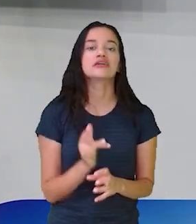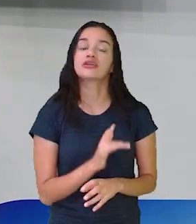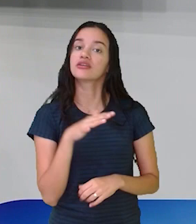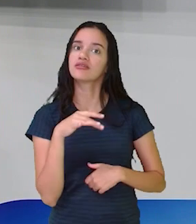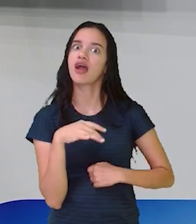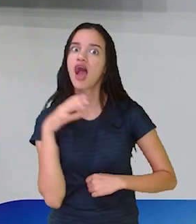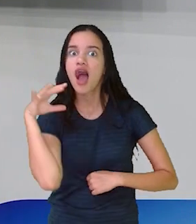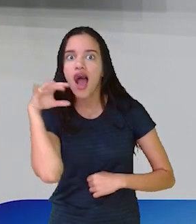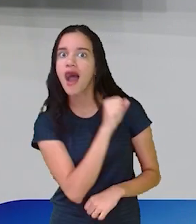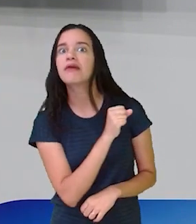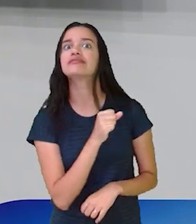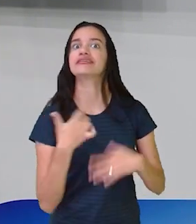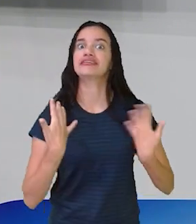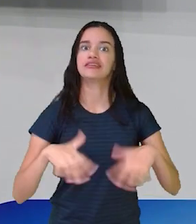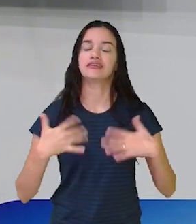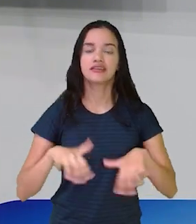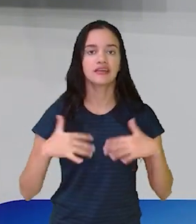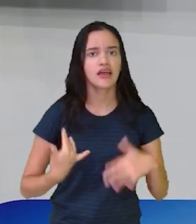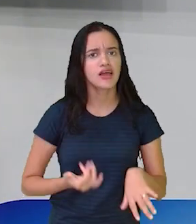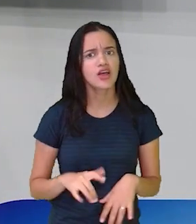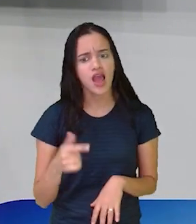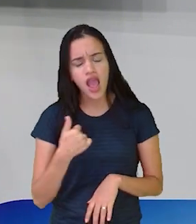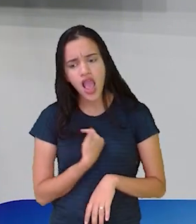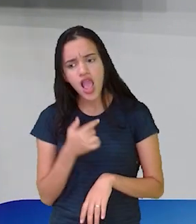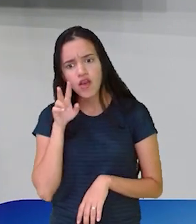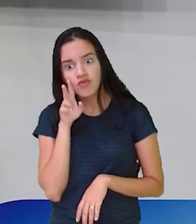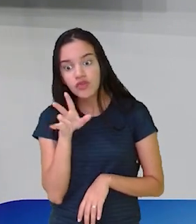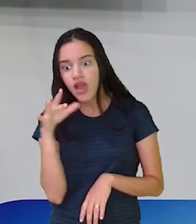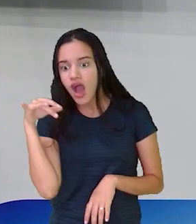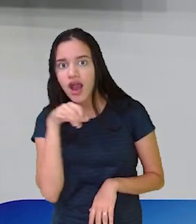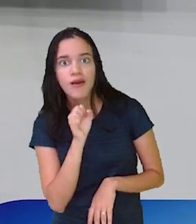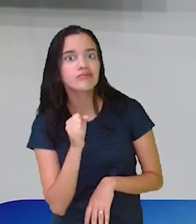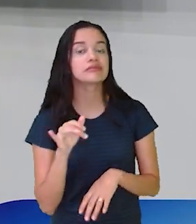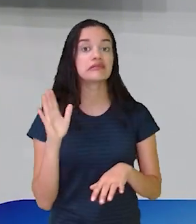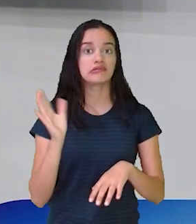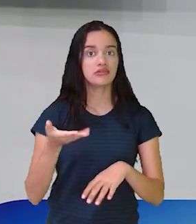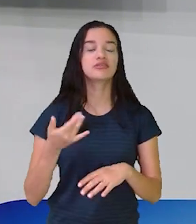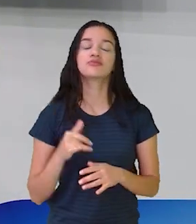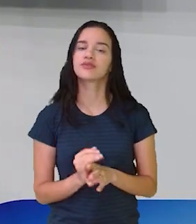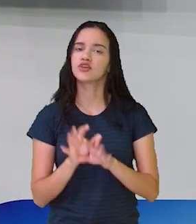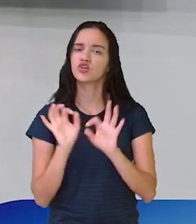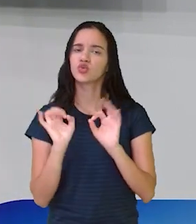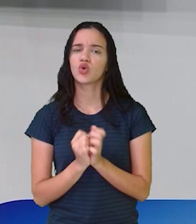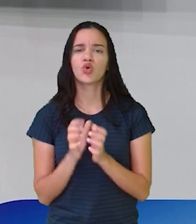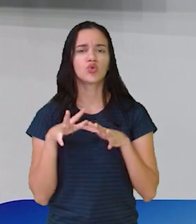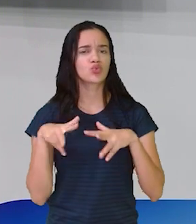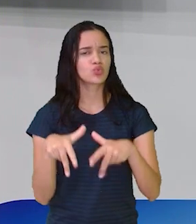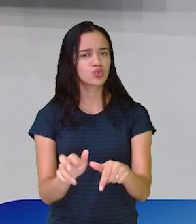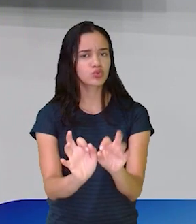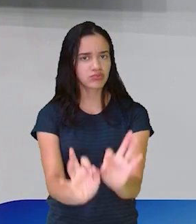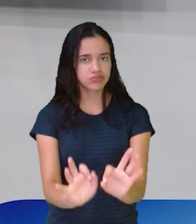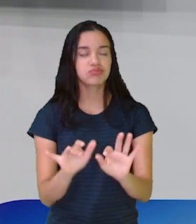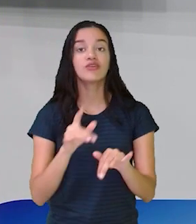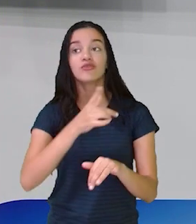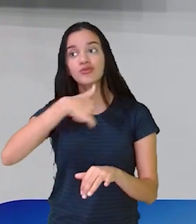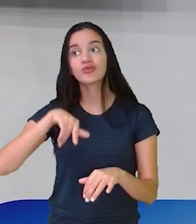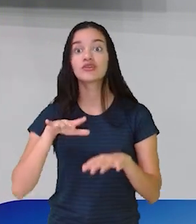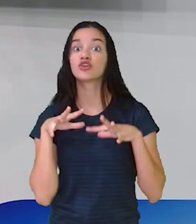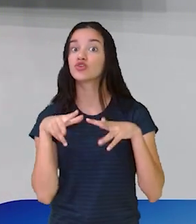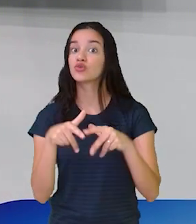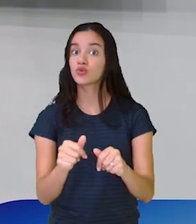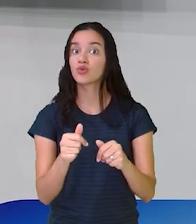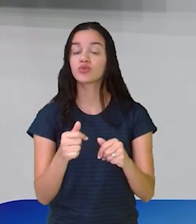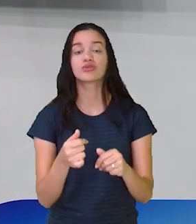mágico muito rápido. Quando eu menos esperava, estava lá o cubo todo certinho. Vocês sabem que a lógica é manter todas